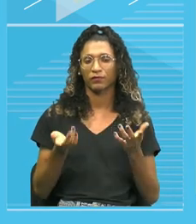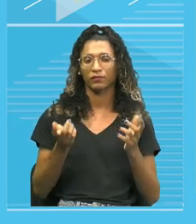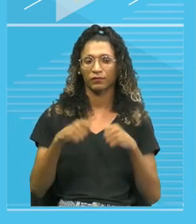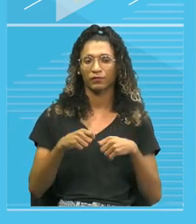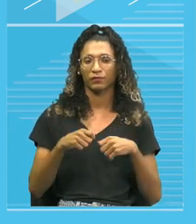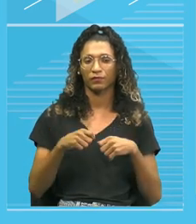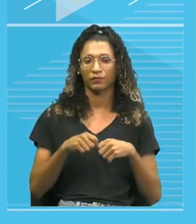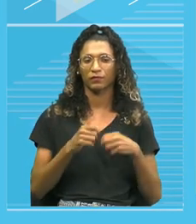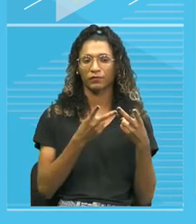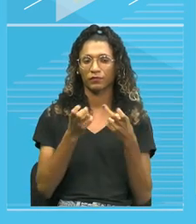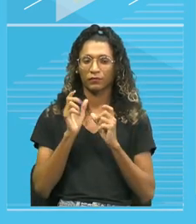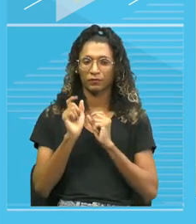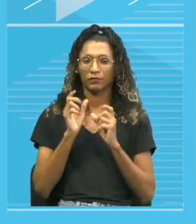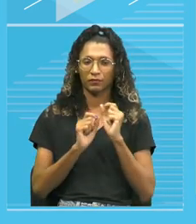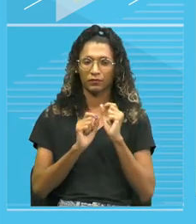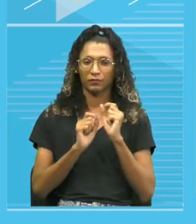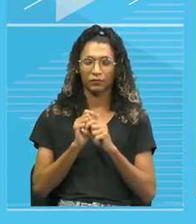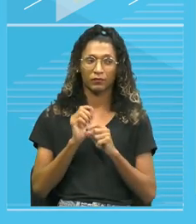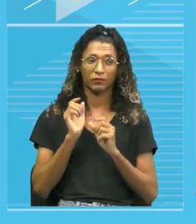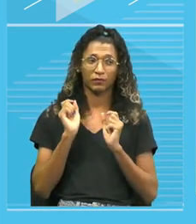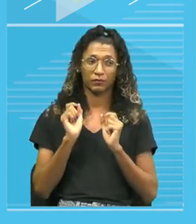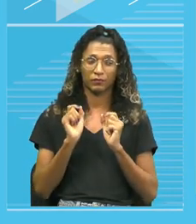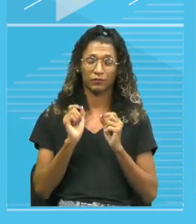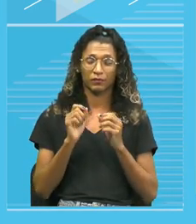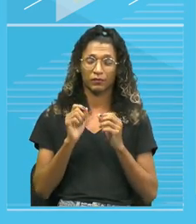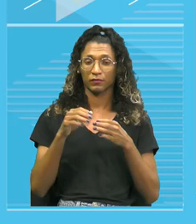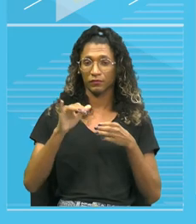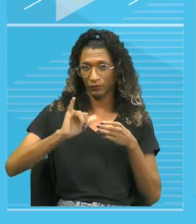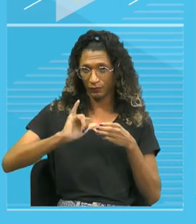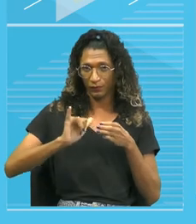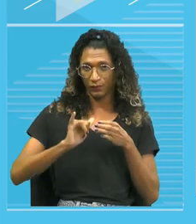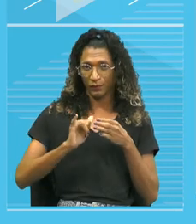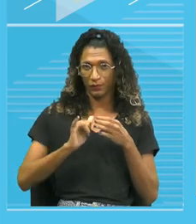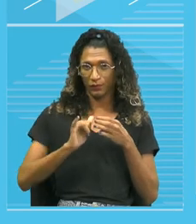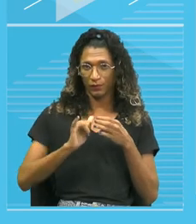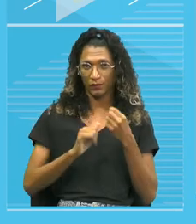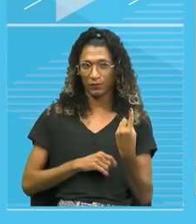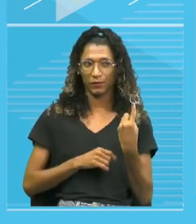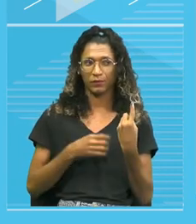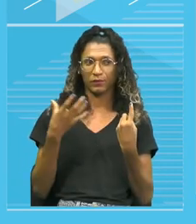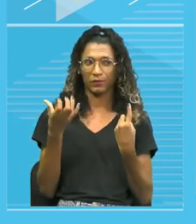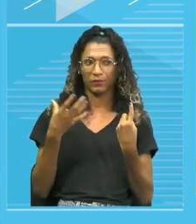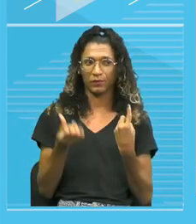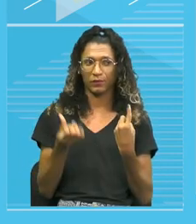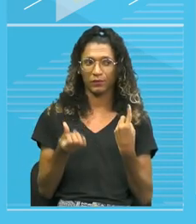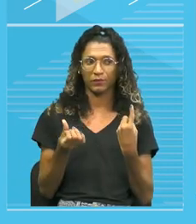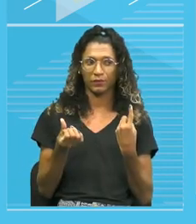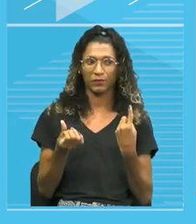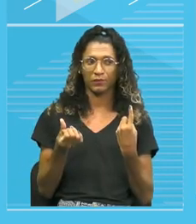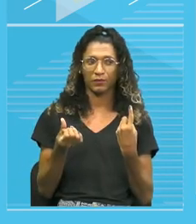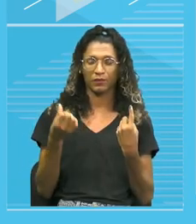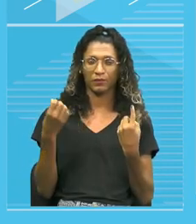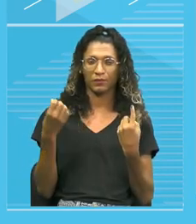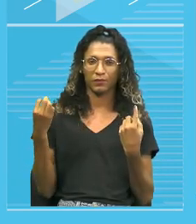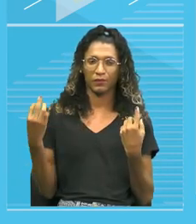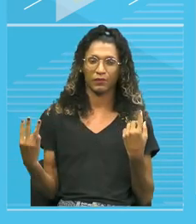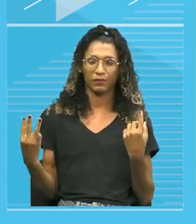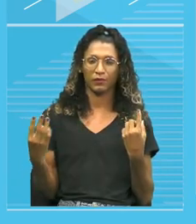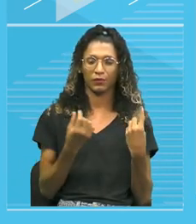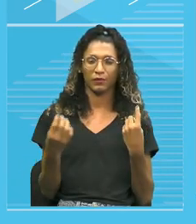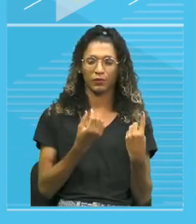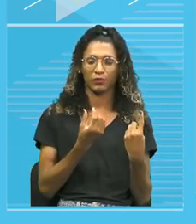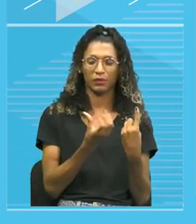que essa reação está de um para seis para 3